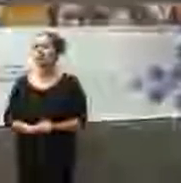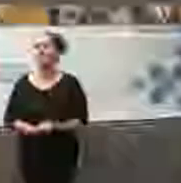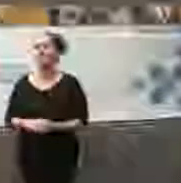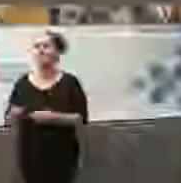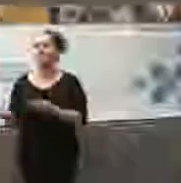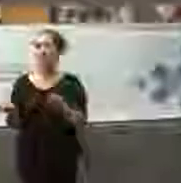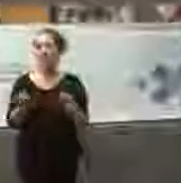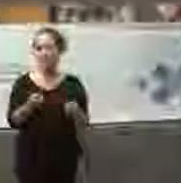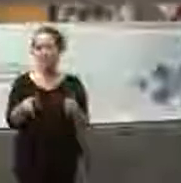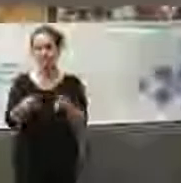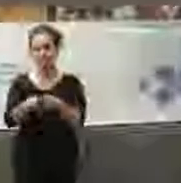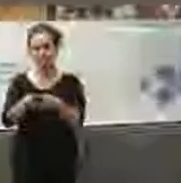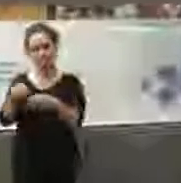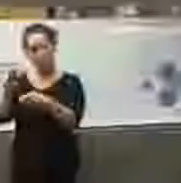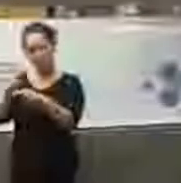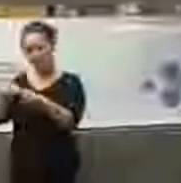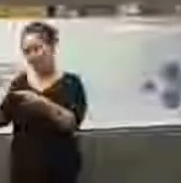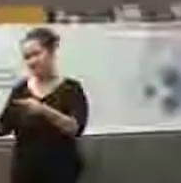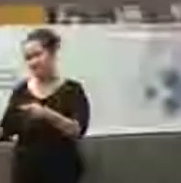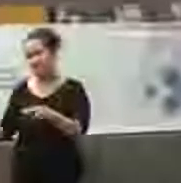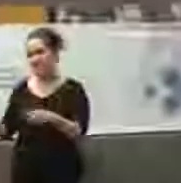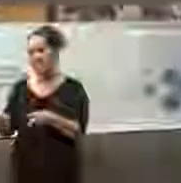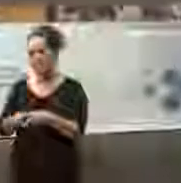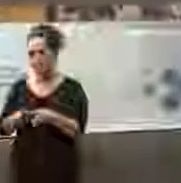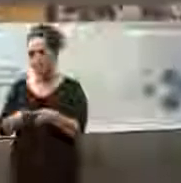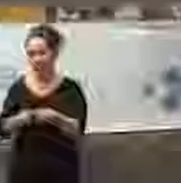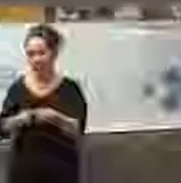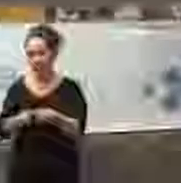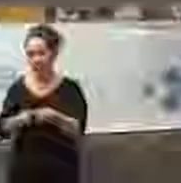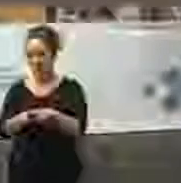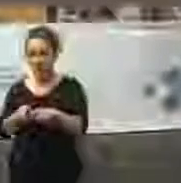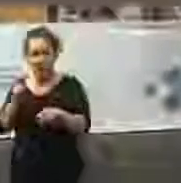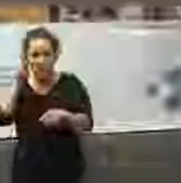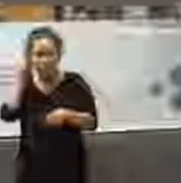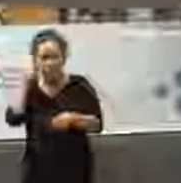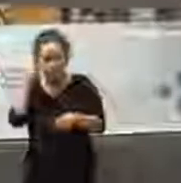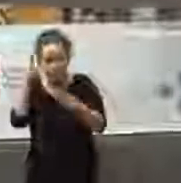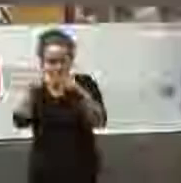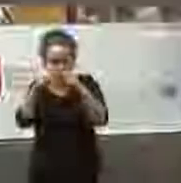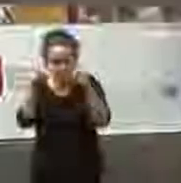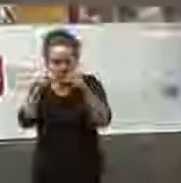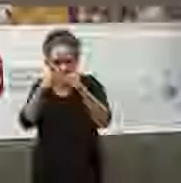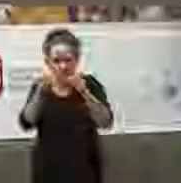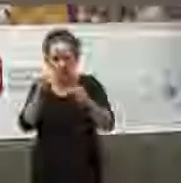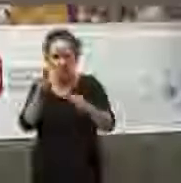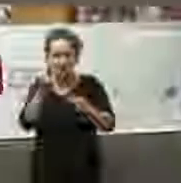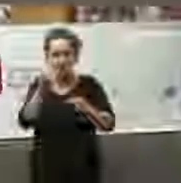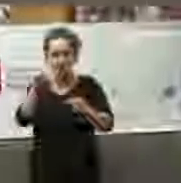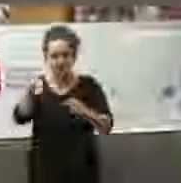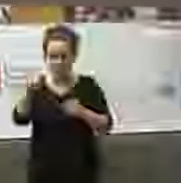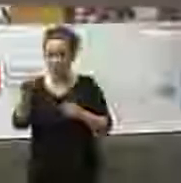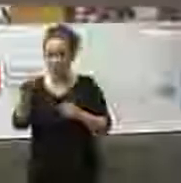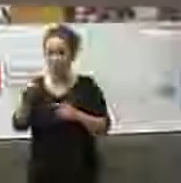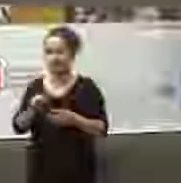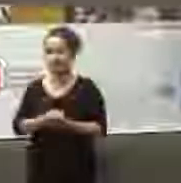convidamos para tomar assento à mesa também sua excelência procuradora do distrito federal ele na magna